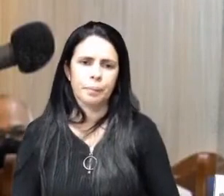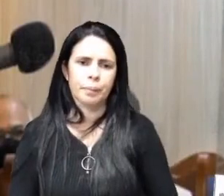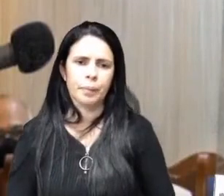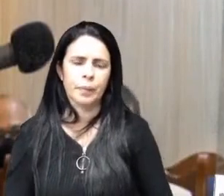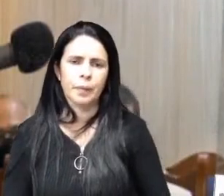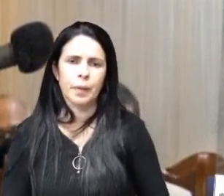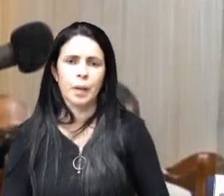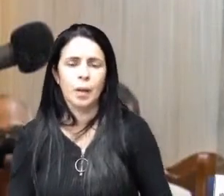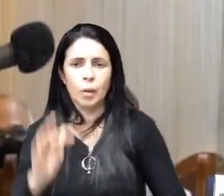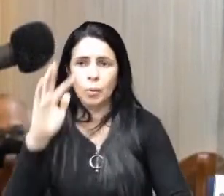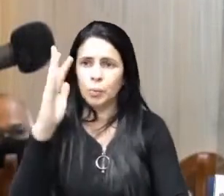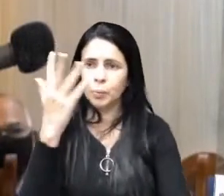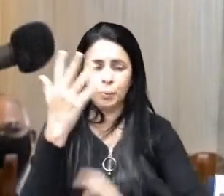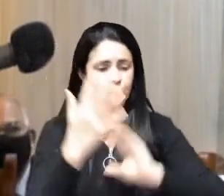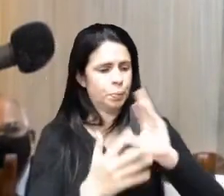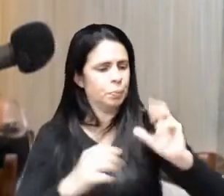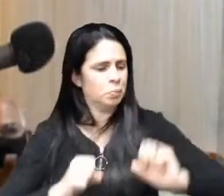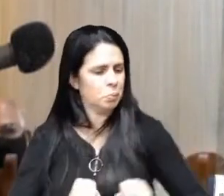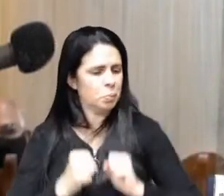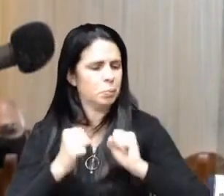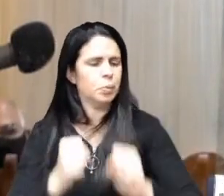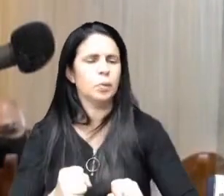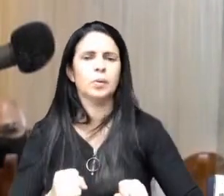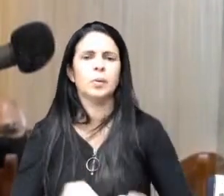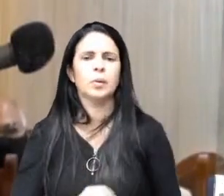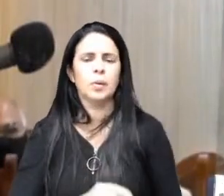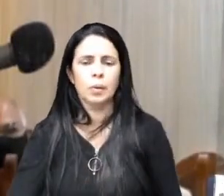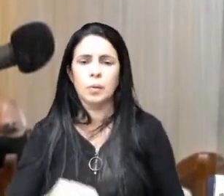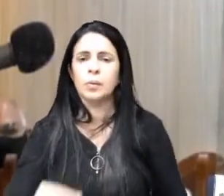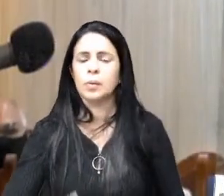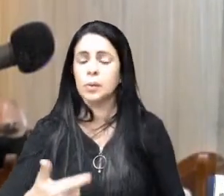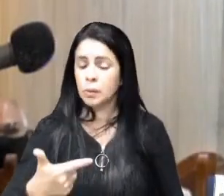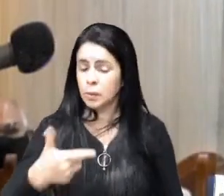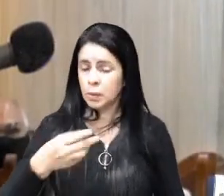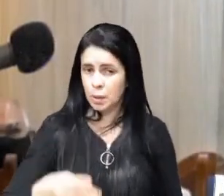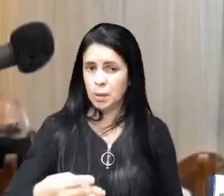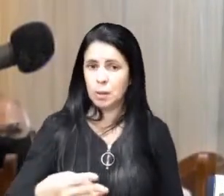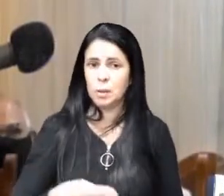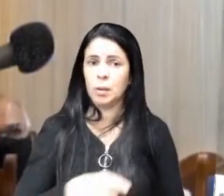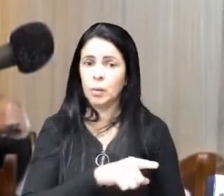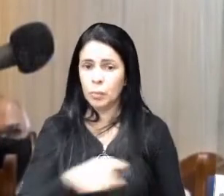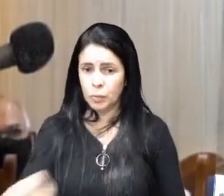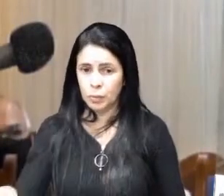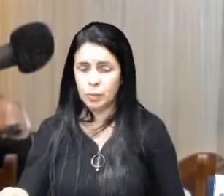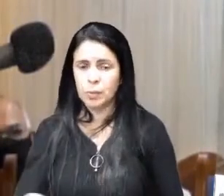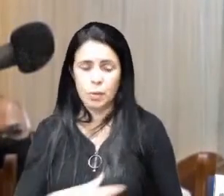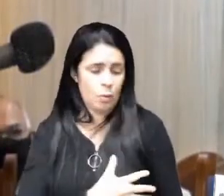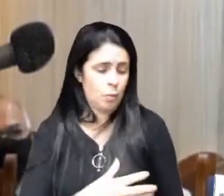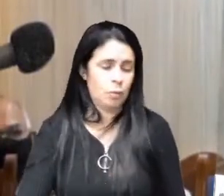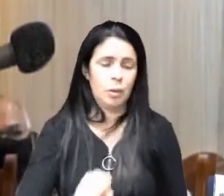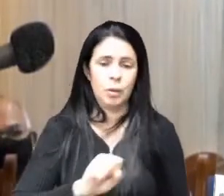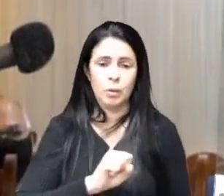sua força. 23, e vós, leiam comigo, e vós, filho de Sião,